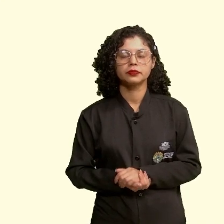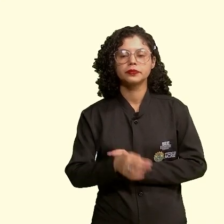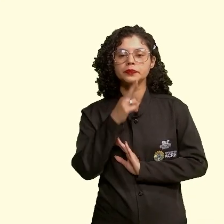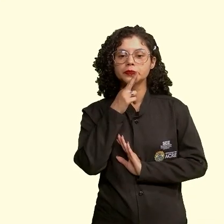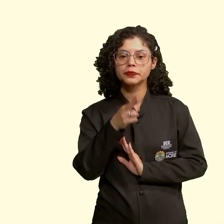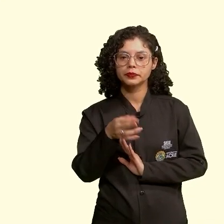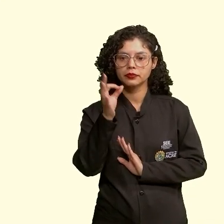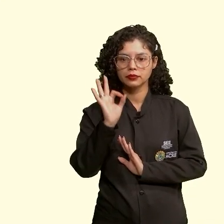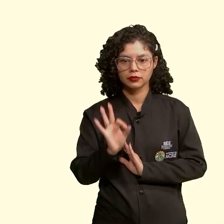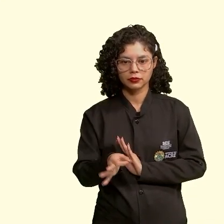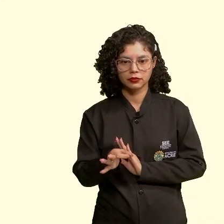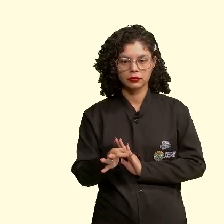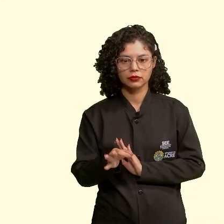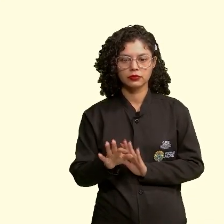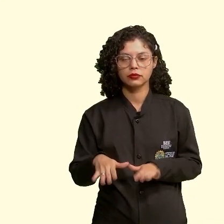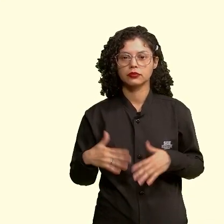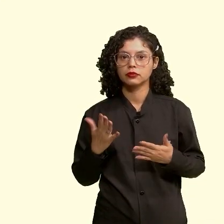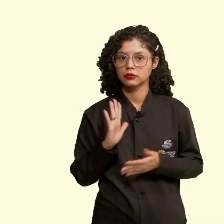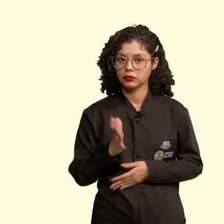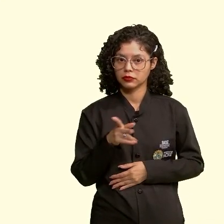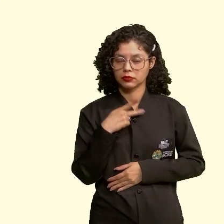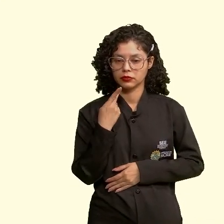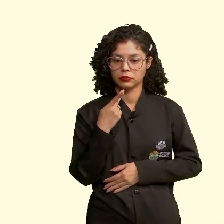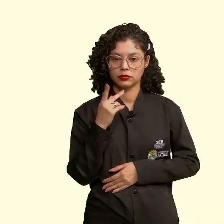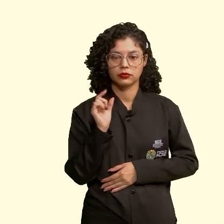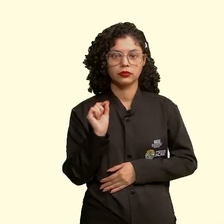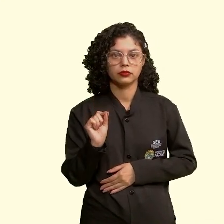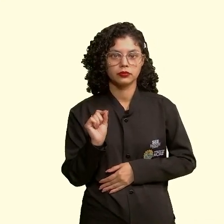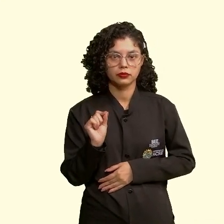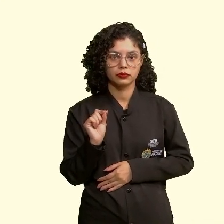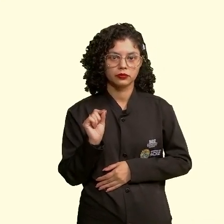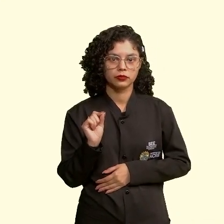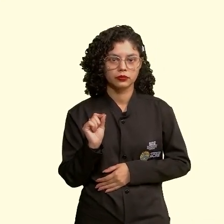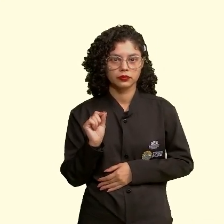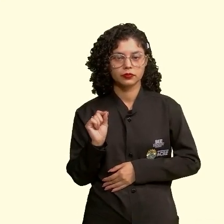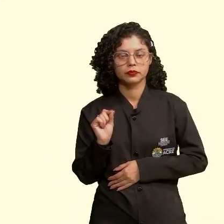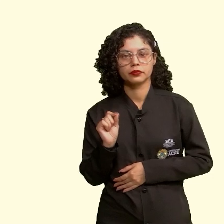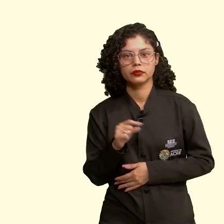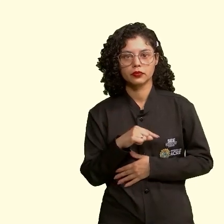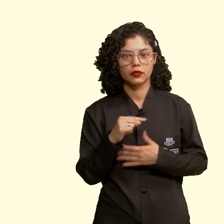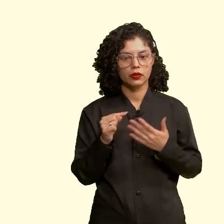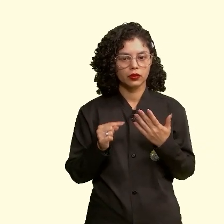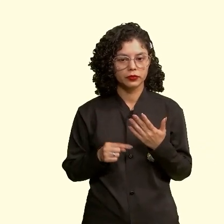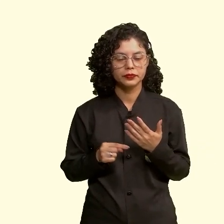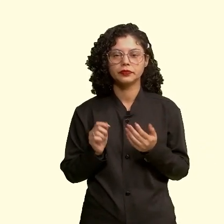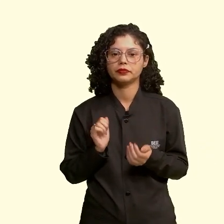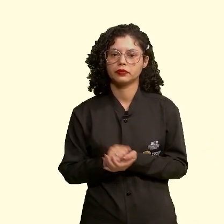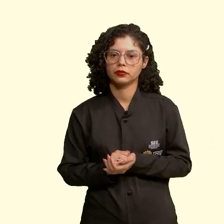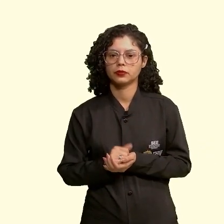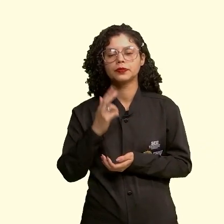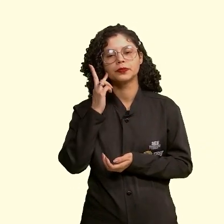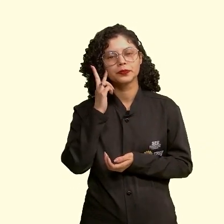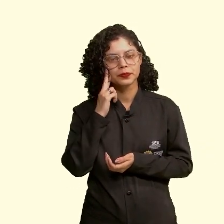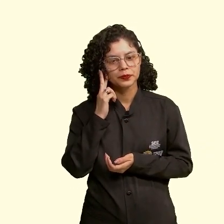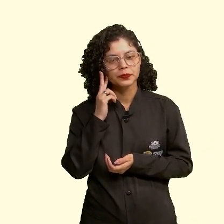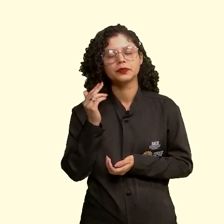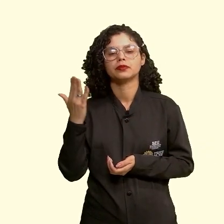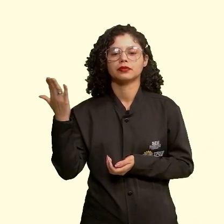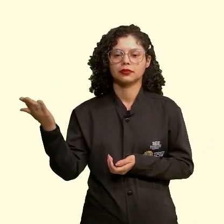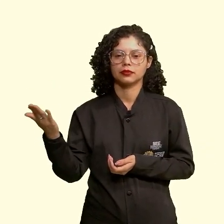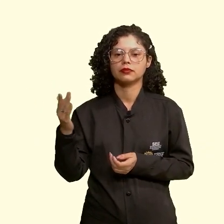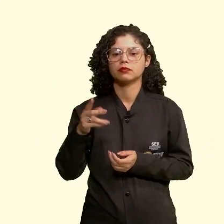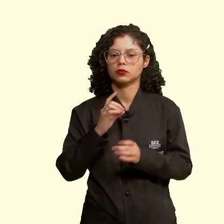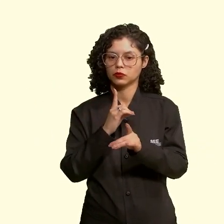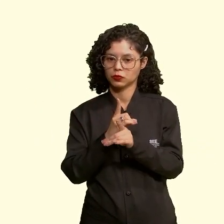resposta correta. Eu até comentei que esse é um tipo de instrumento bem comum, porque